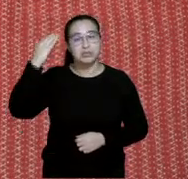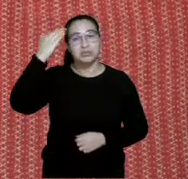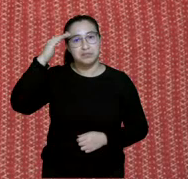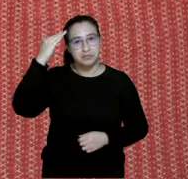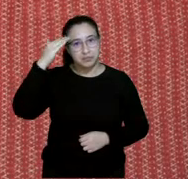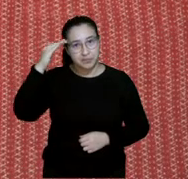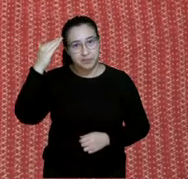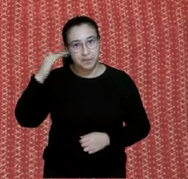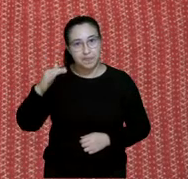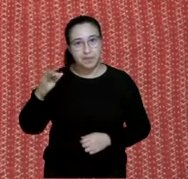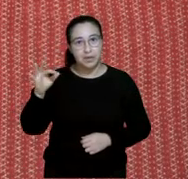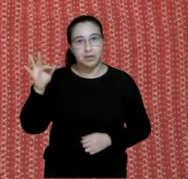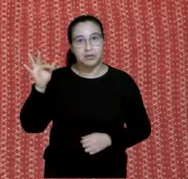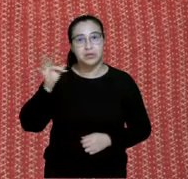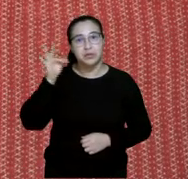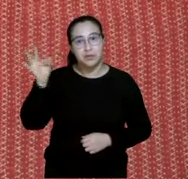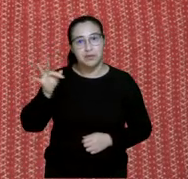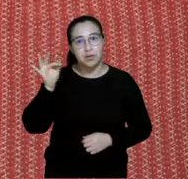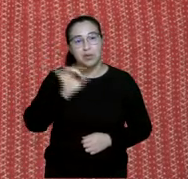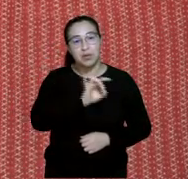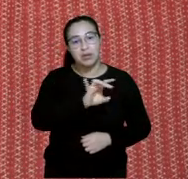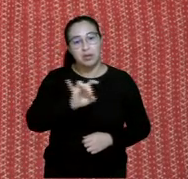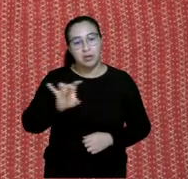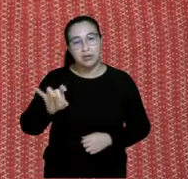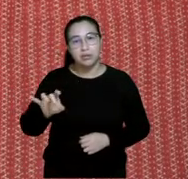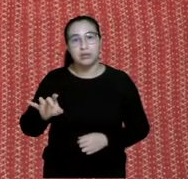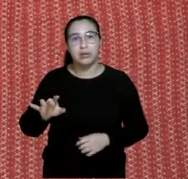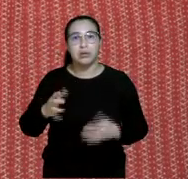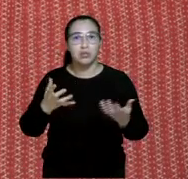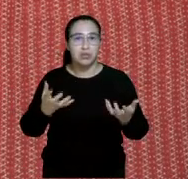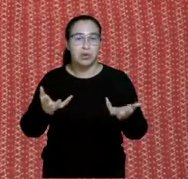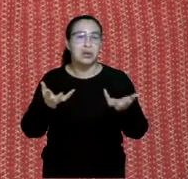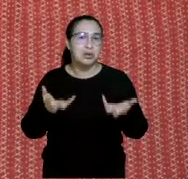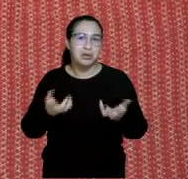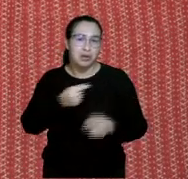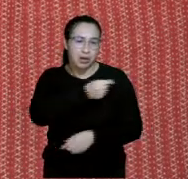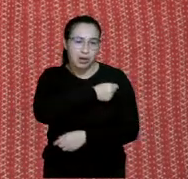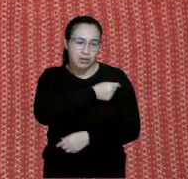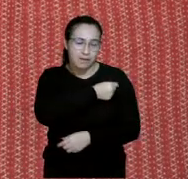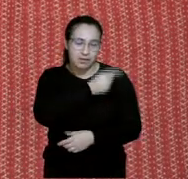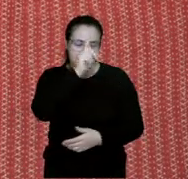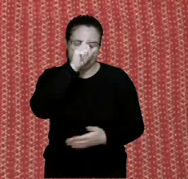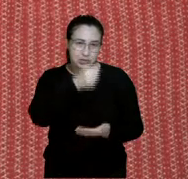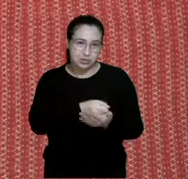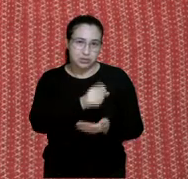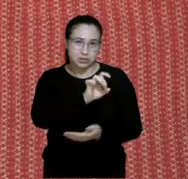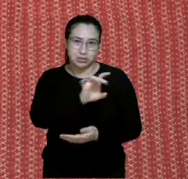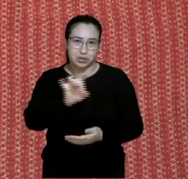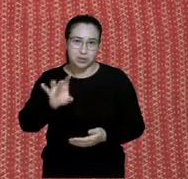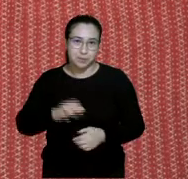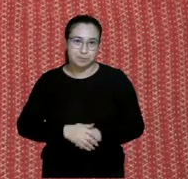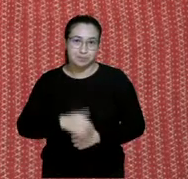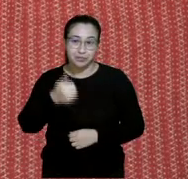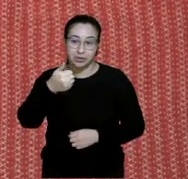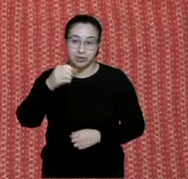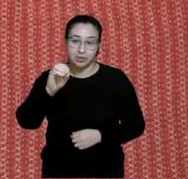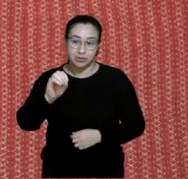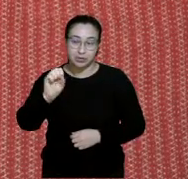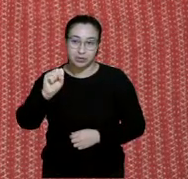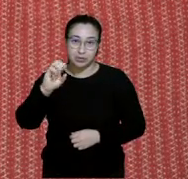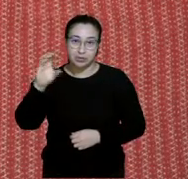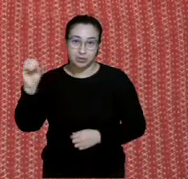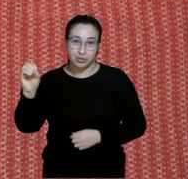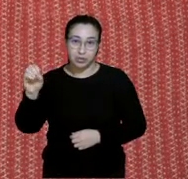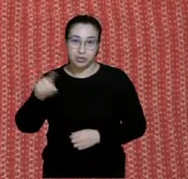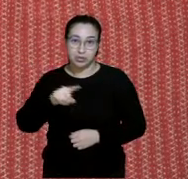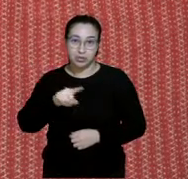da faculdade de cada um em tomar a vacina ou não. São adultos e sabem o que tem que fazer. E os 180 que estão sendo penalizados são por ter